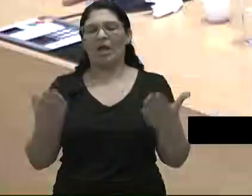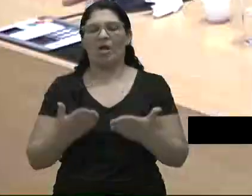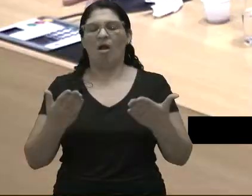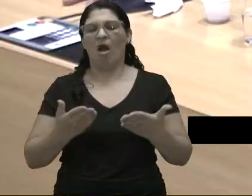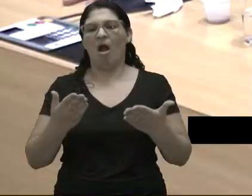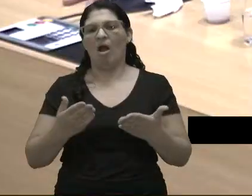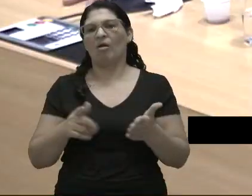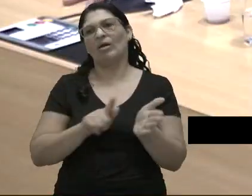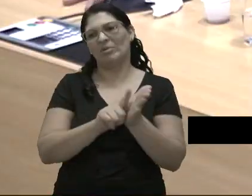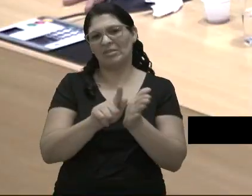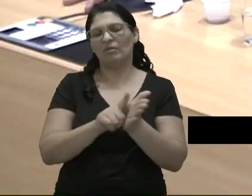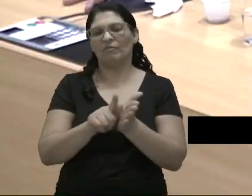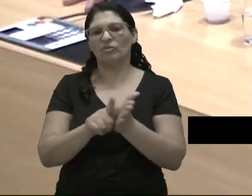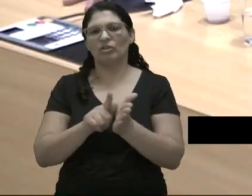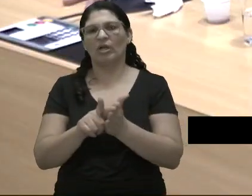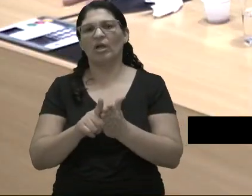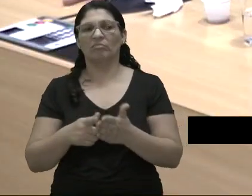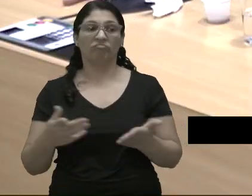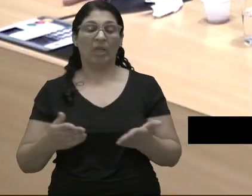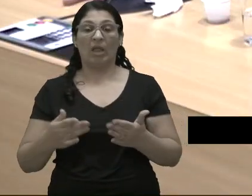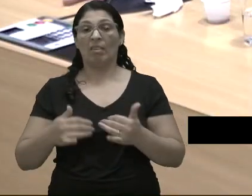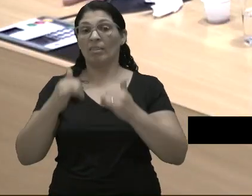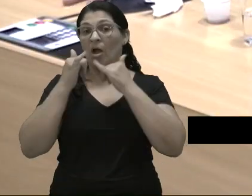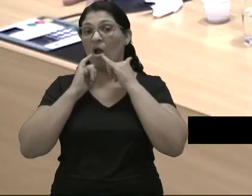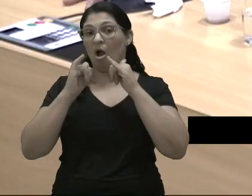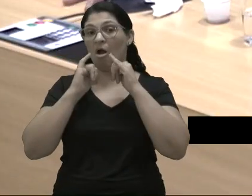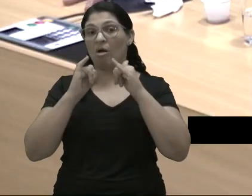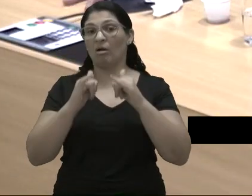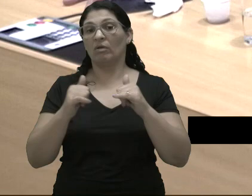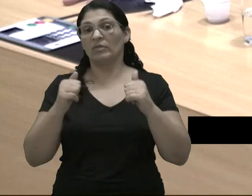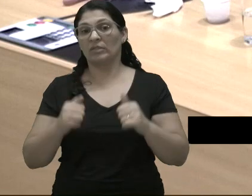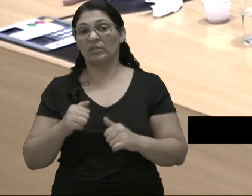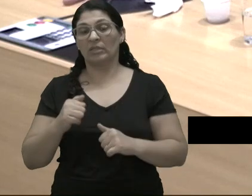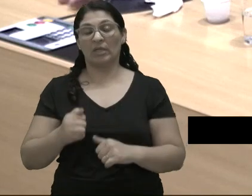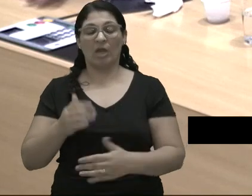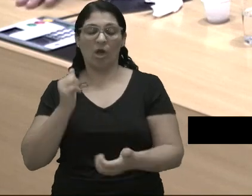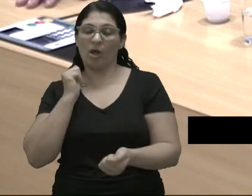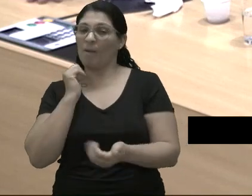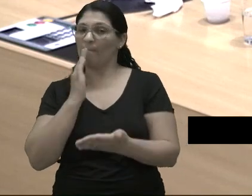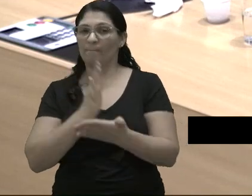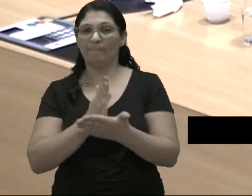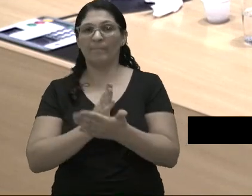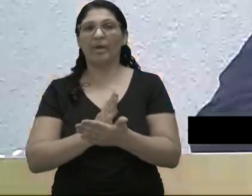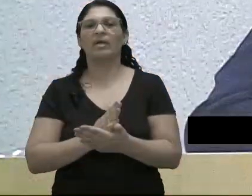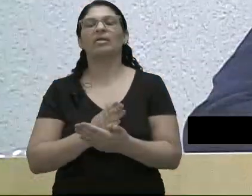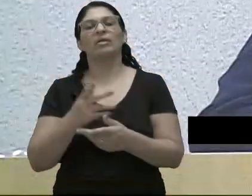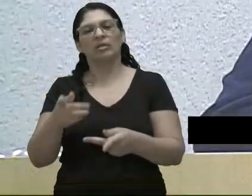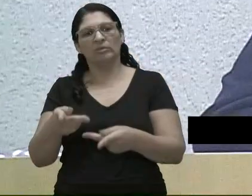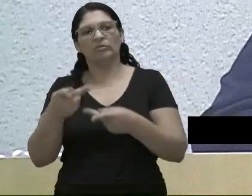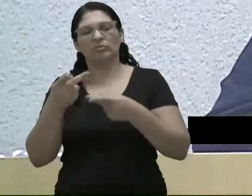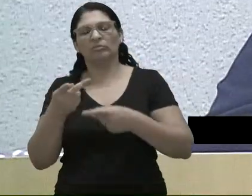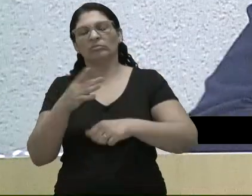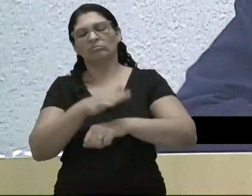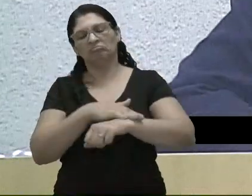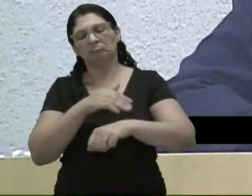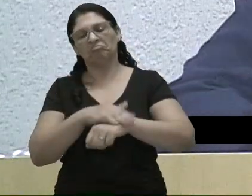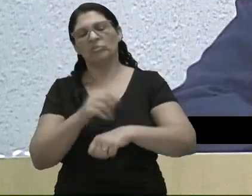Então, ele para o depoimento dele agora, então suspende e convoca para uma nova situação como investigado. Positivo, isso mesmo. Justamente,